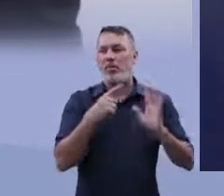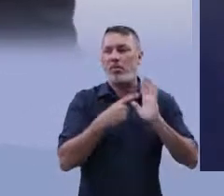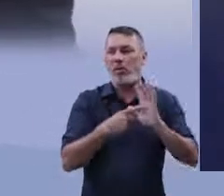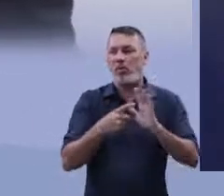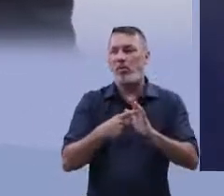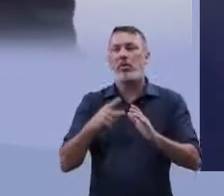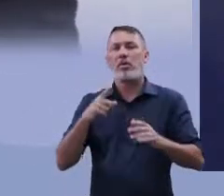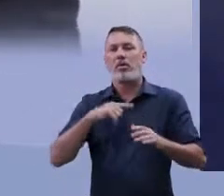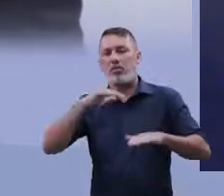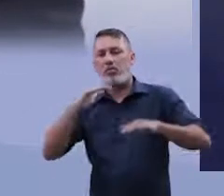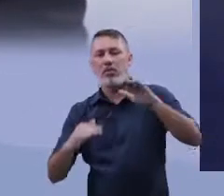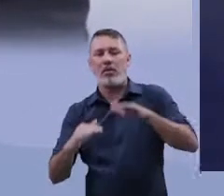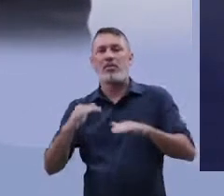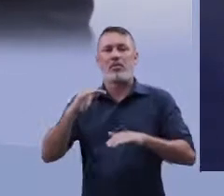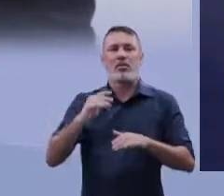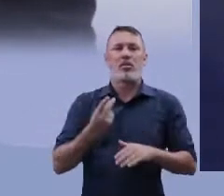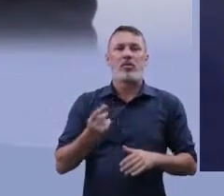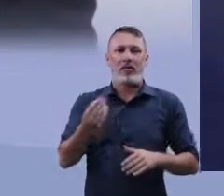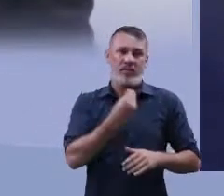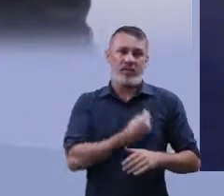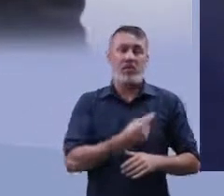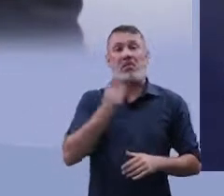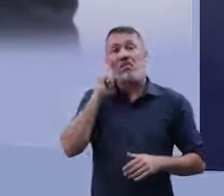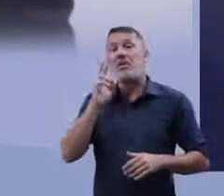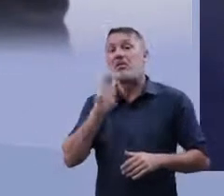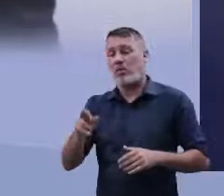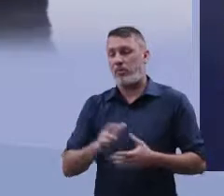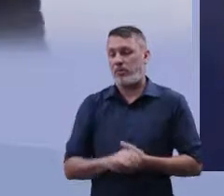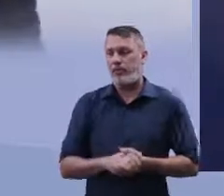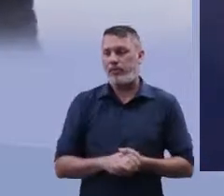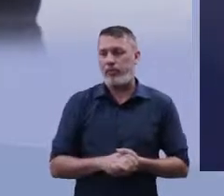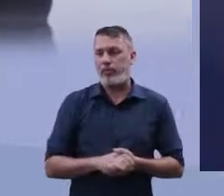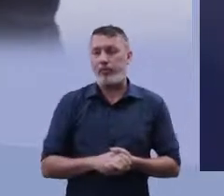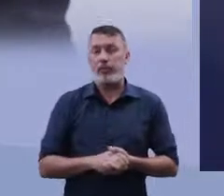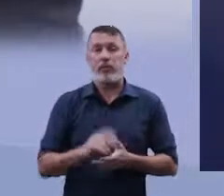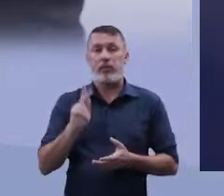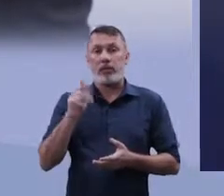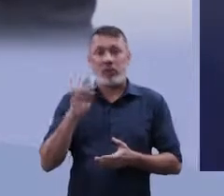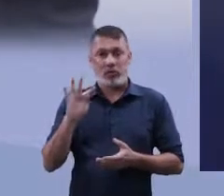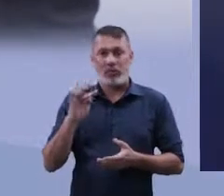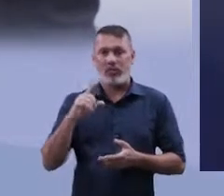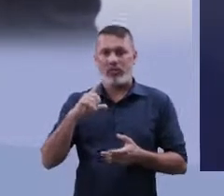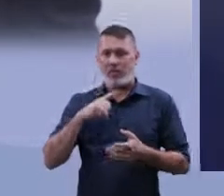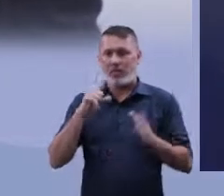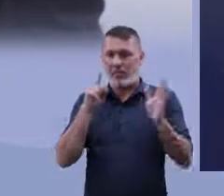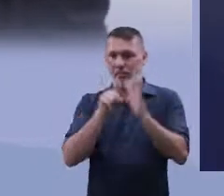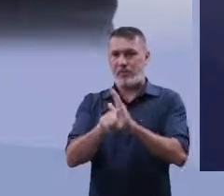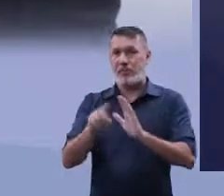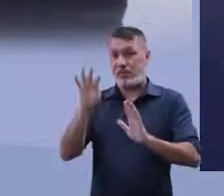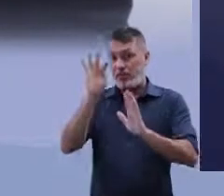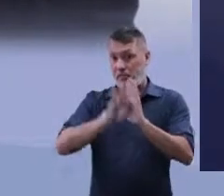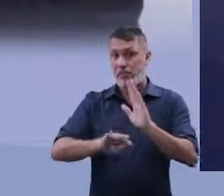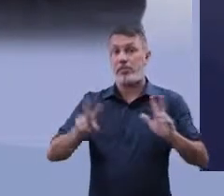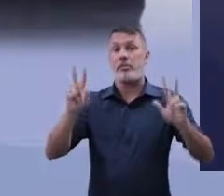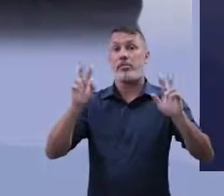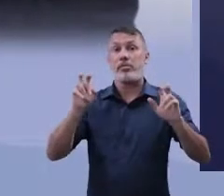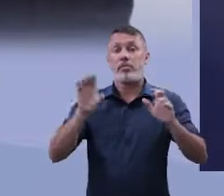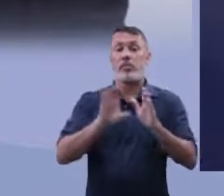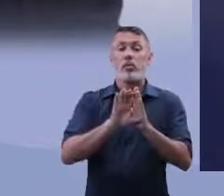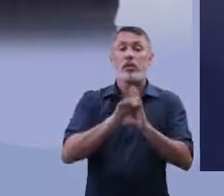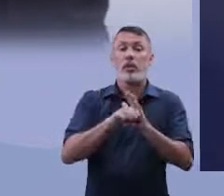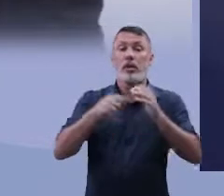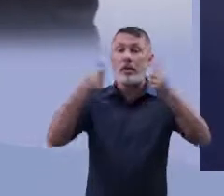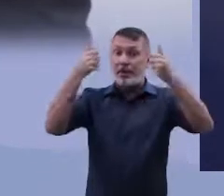bom grado, menores durante toda a vida. Vamos ver o comando da questão, então? Ó, Kant destaca no texto o conceito de